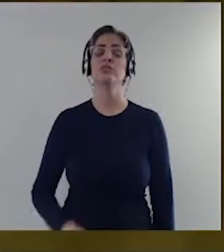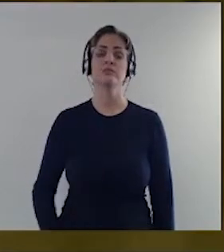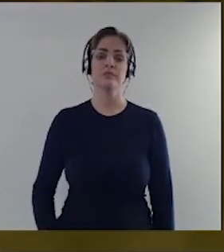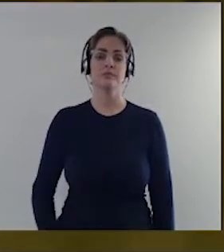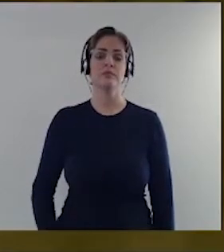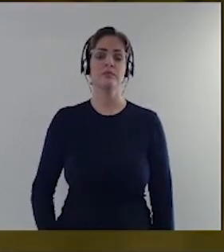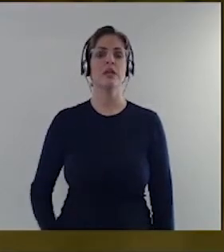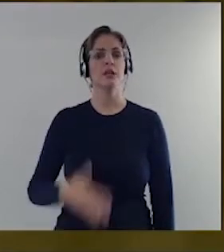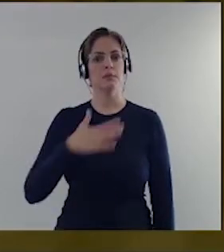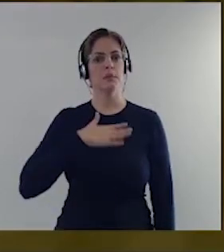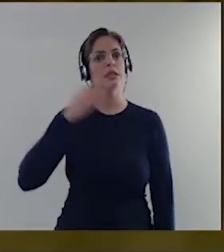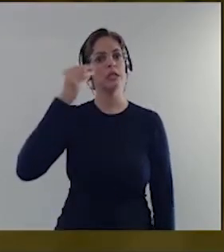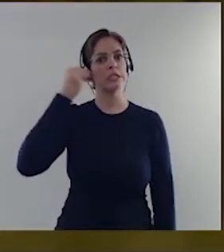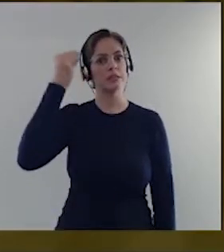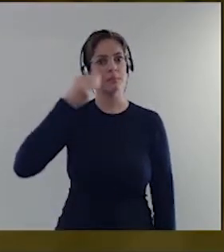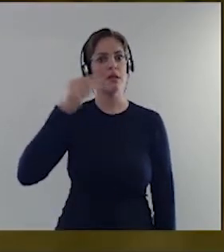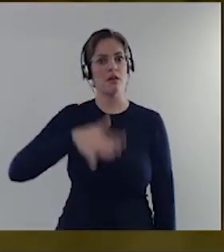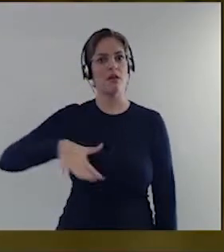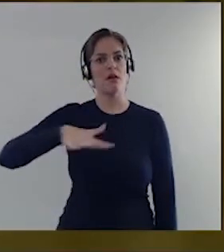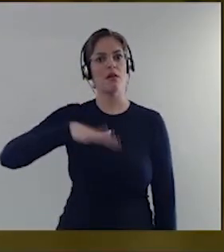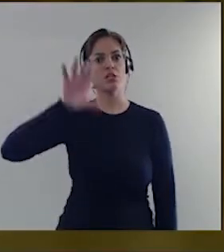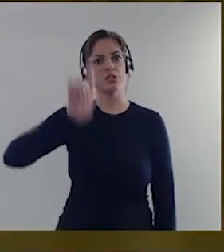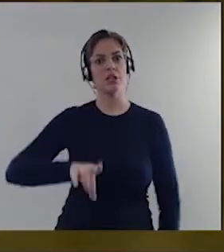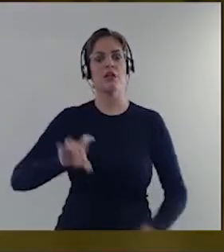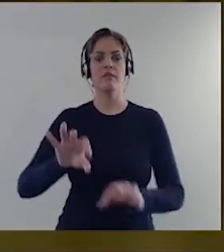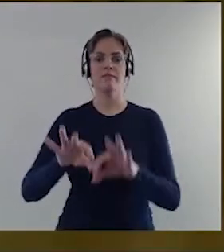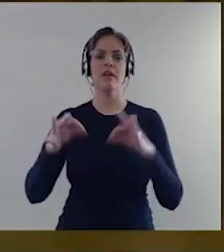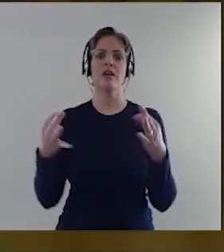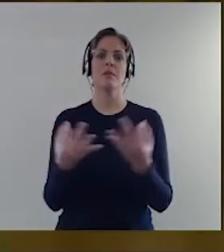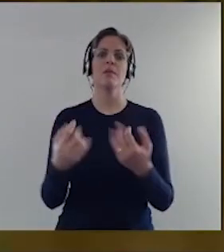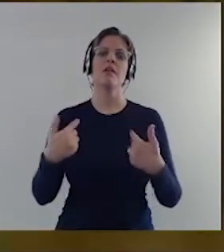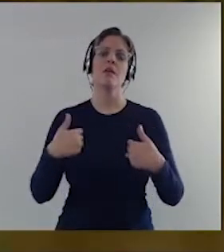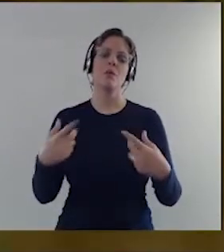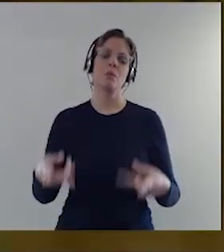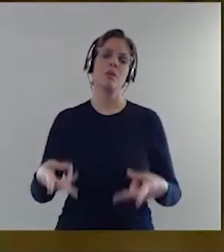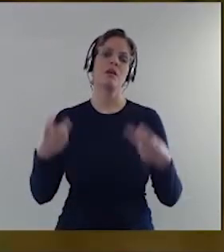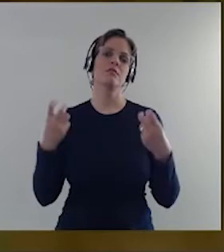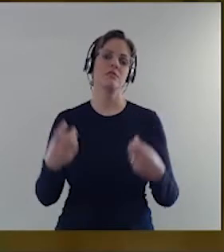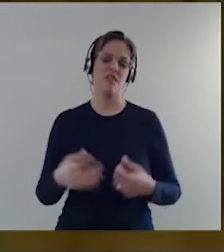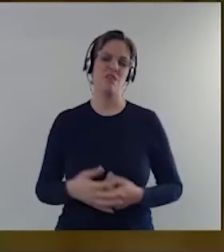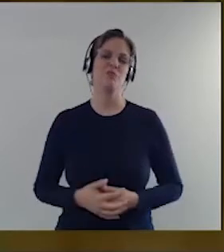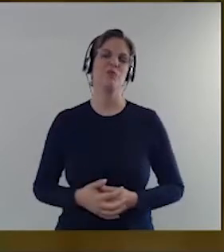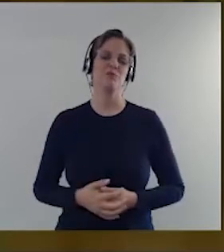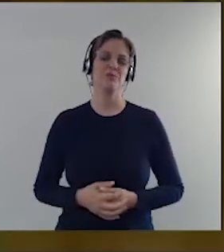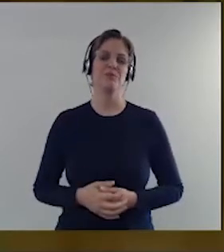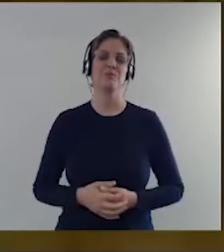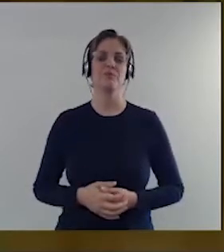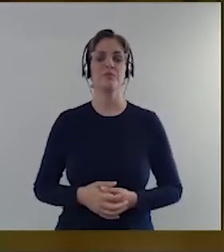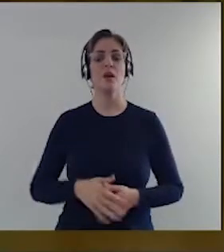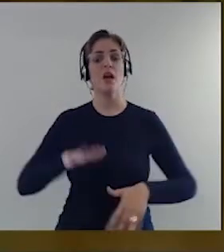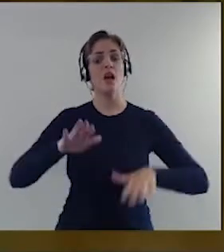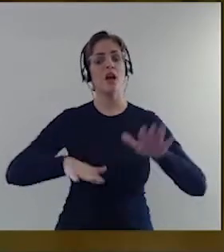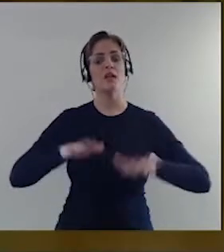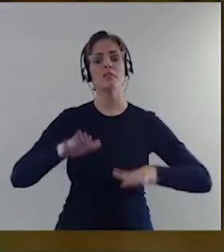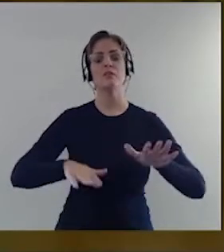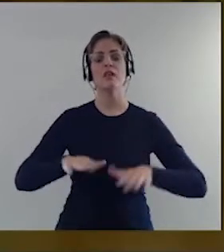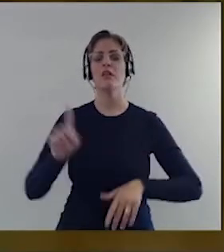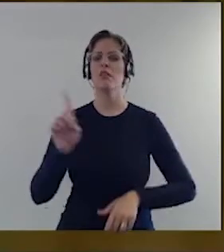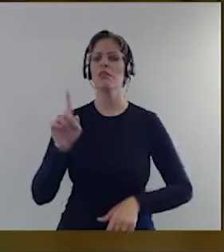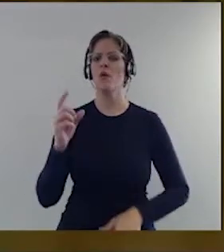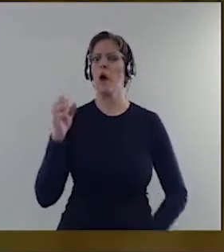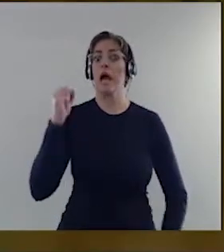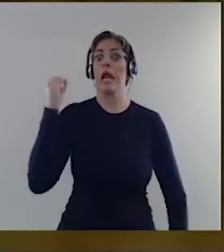minha experiência no direito das famílias, percebo e recomendo que em estágios menos graves de alienação